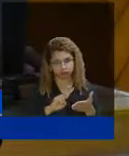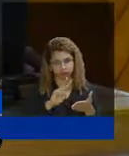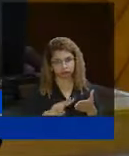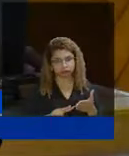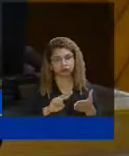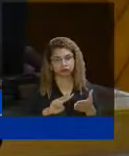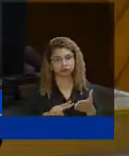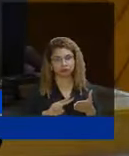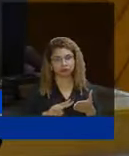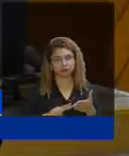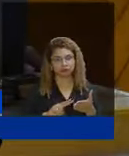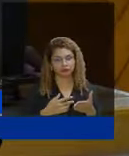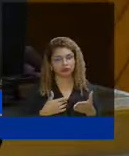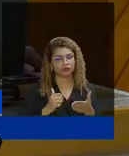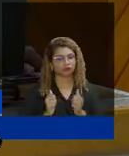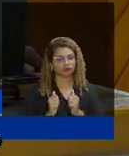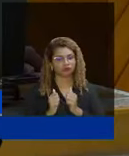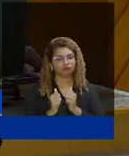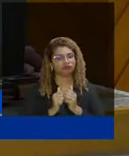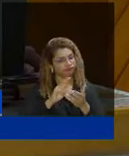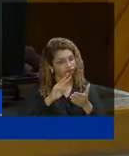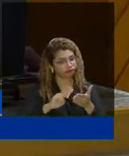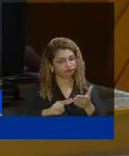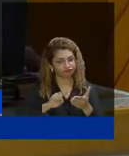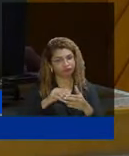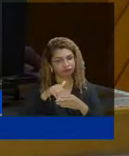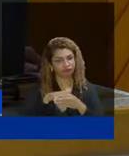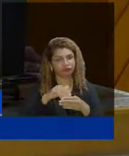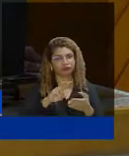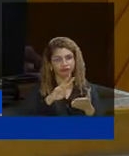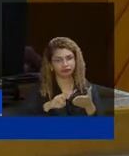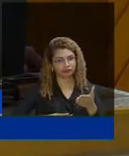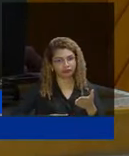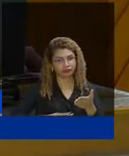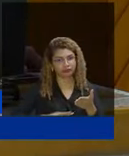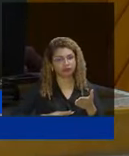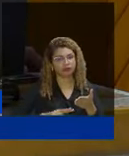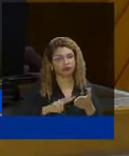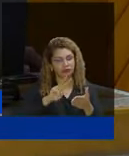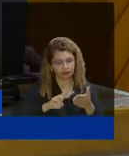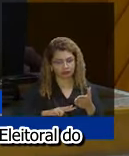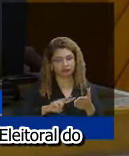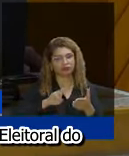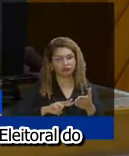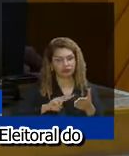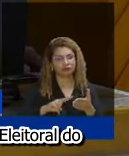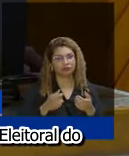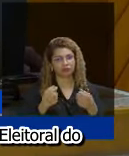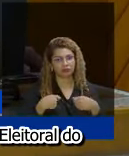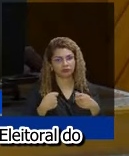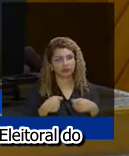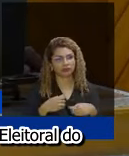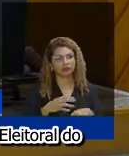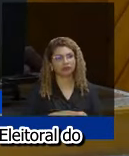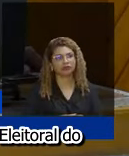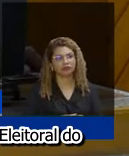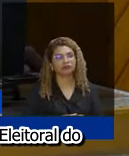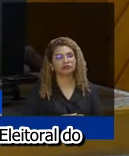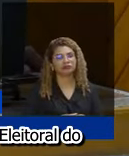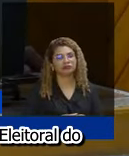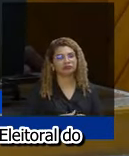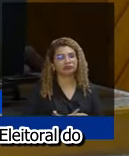também vou acompanhar o voto de vista. Vamos comungar da vista, então. Então, eu proclamo parcial o